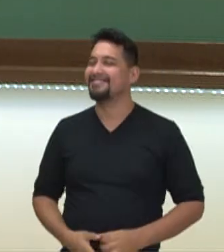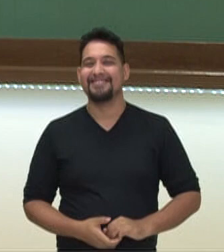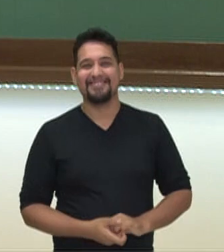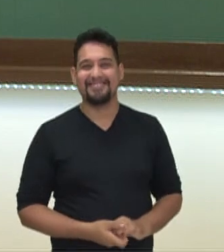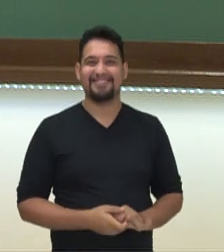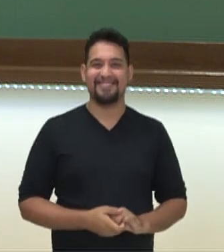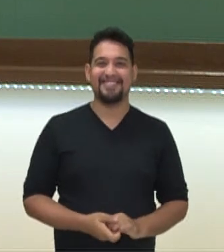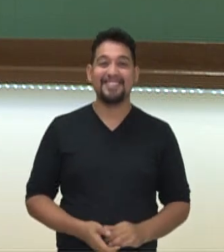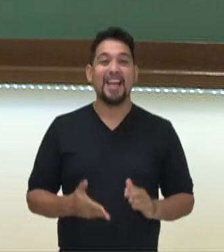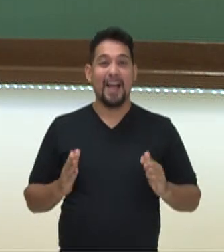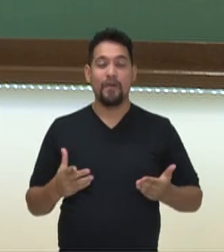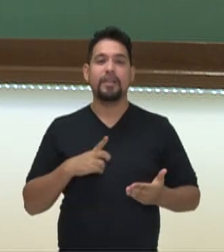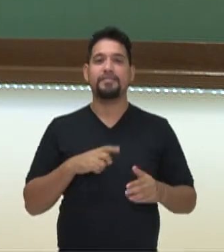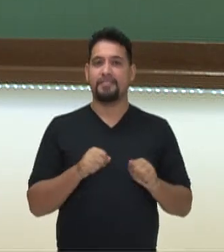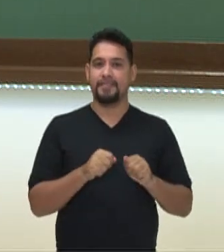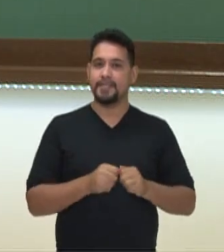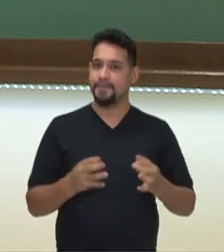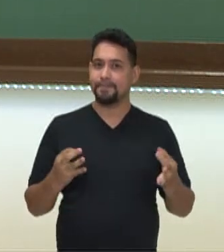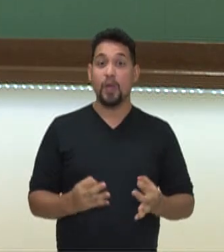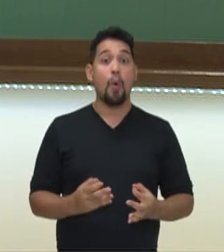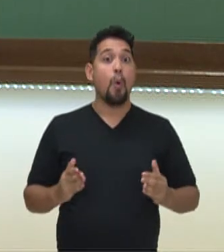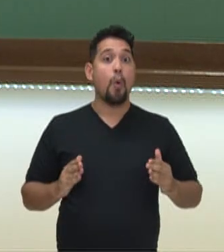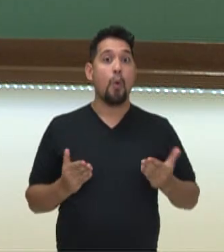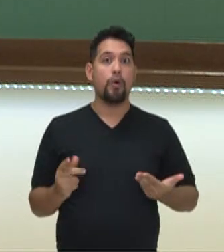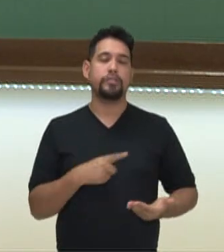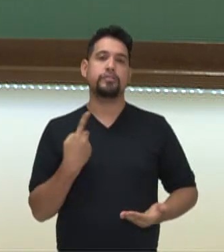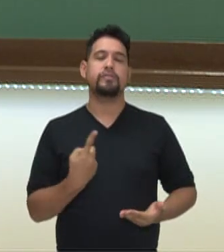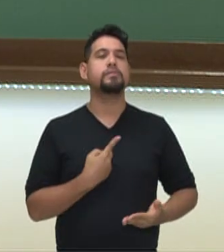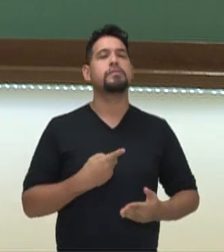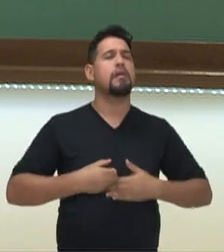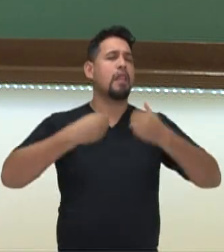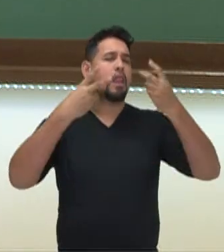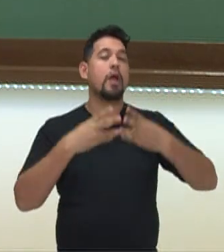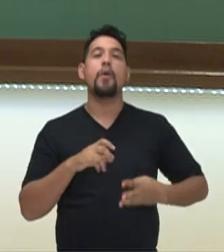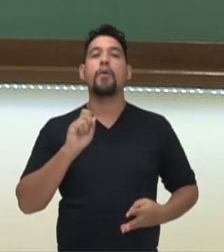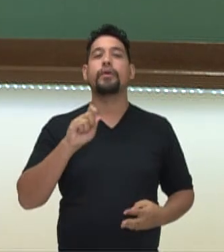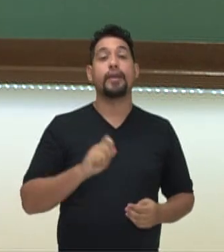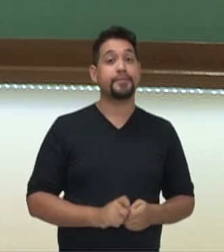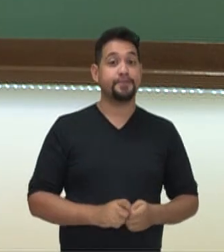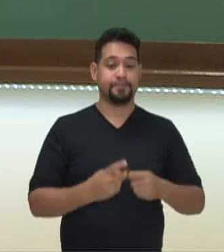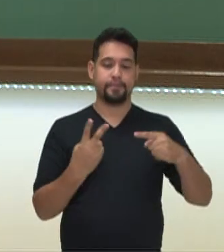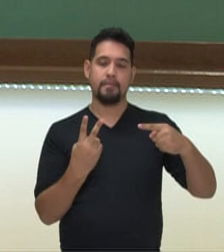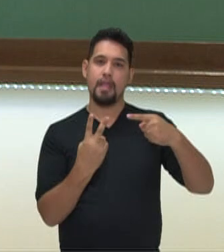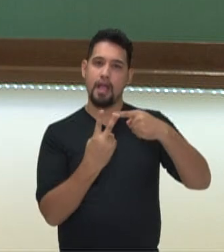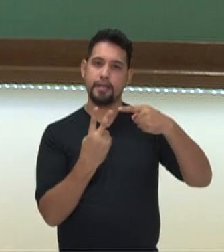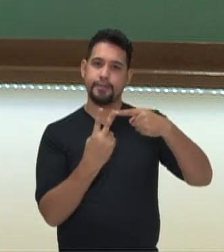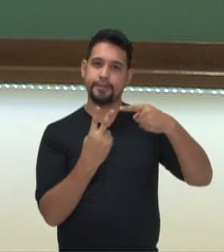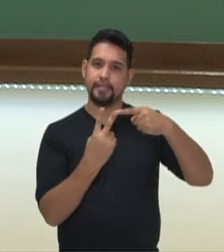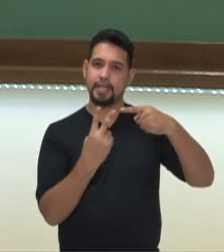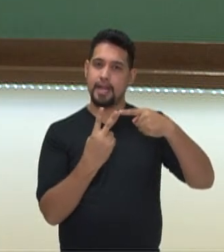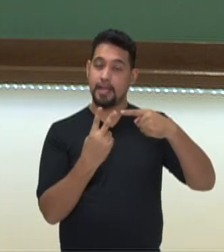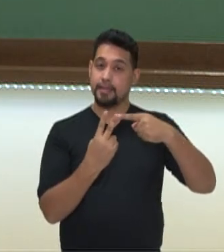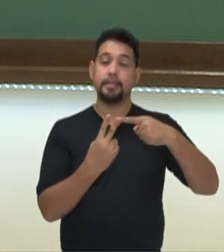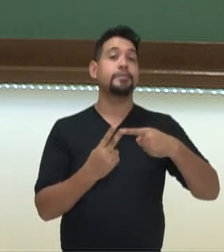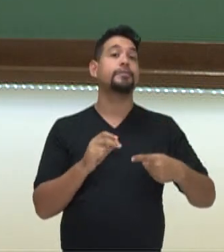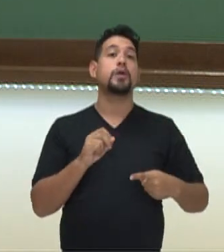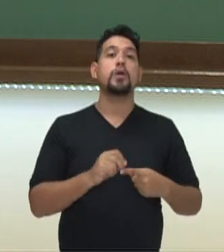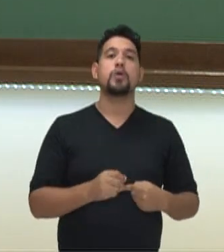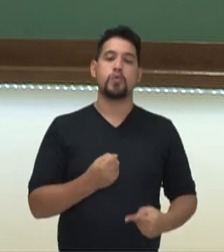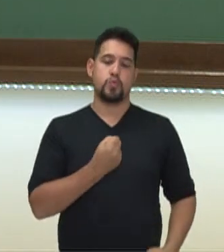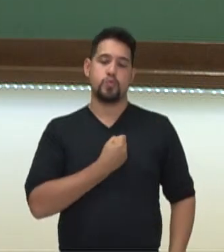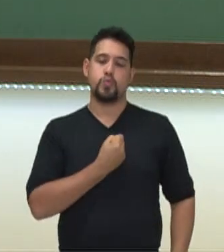também. Vamos lá então. Hoje nós vamos falar sobre a raiz quadrada exata dos